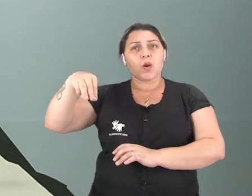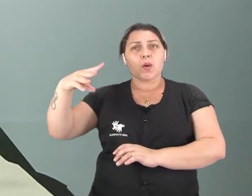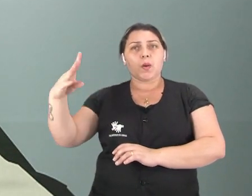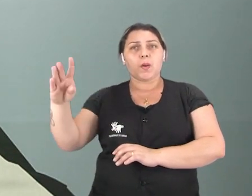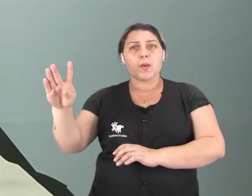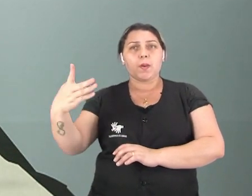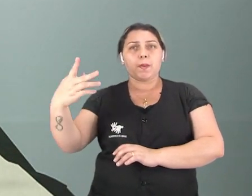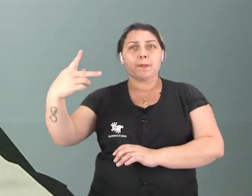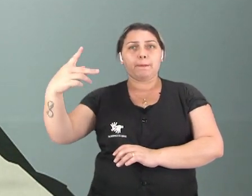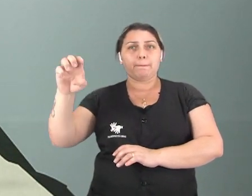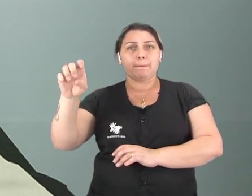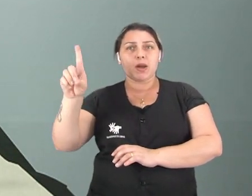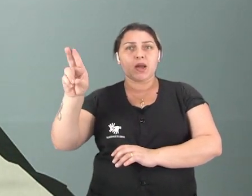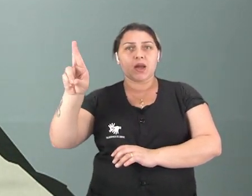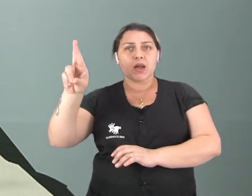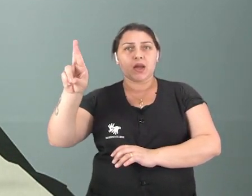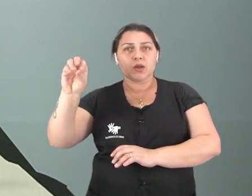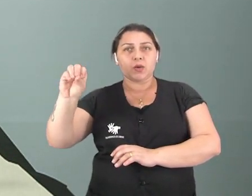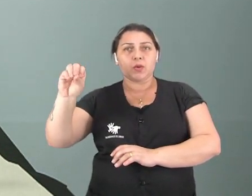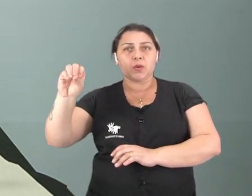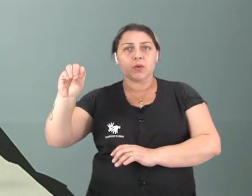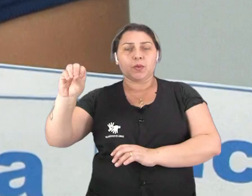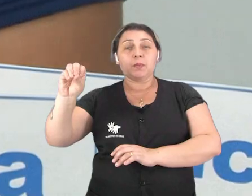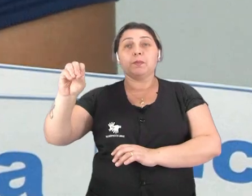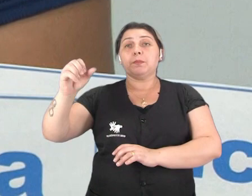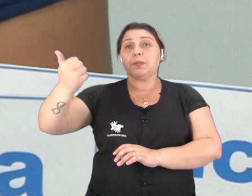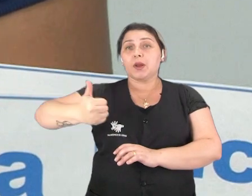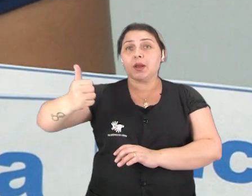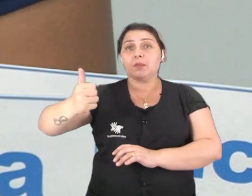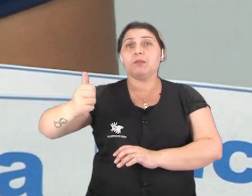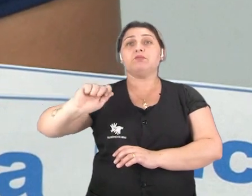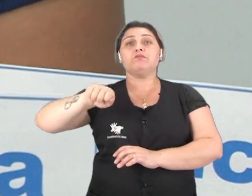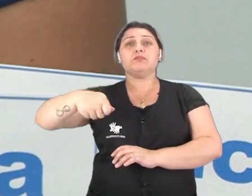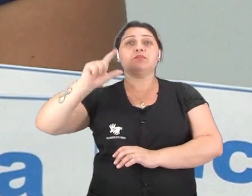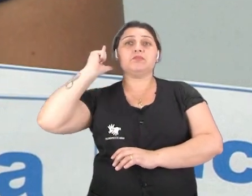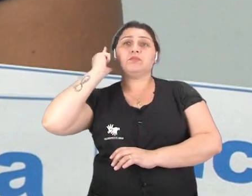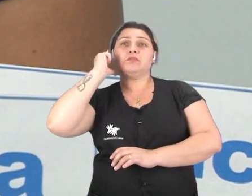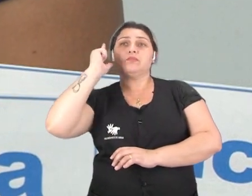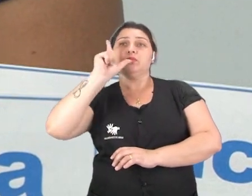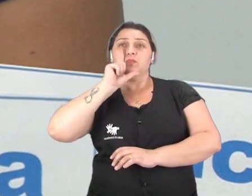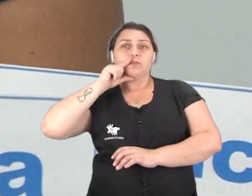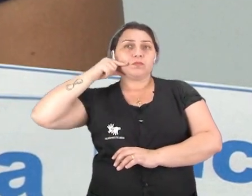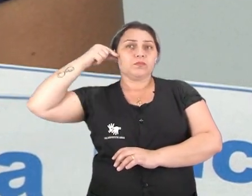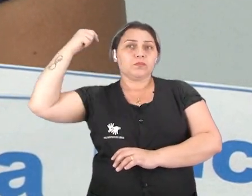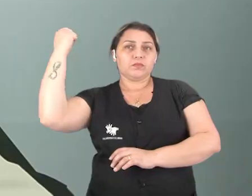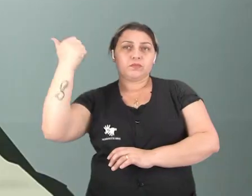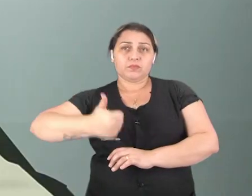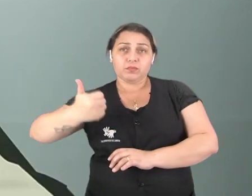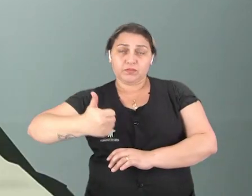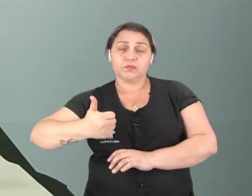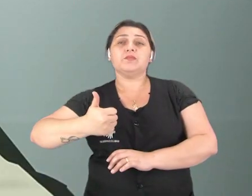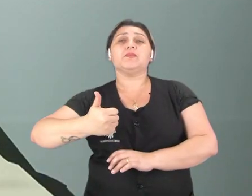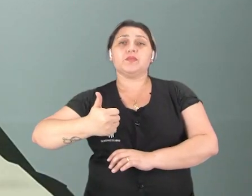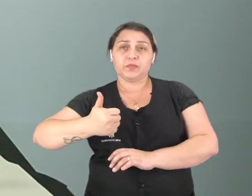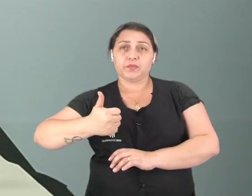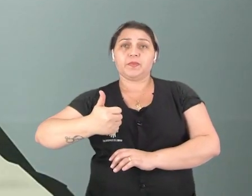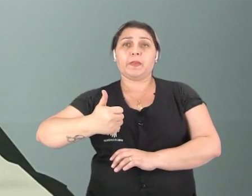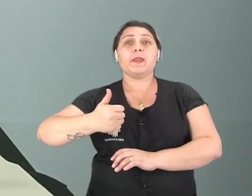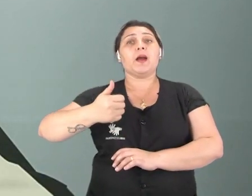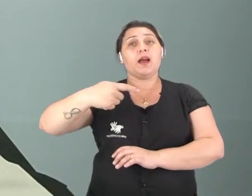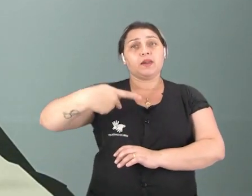período aqui, que Dom João estava aqui, depois foi para Portugal, o Brasil ainda era